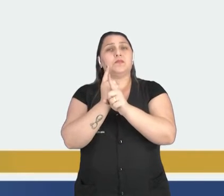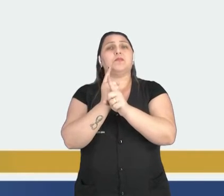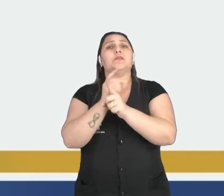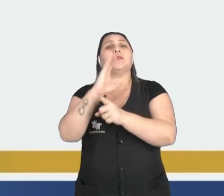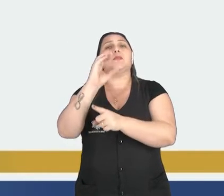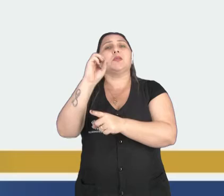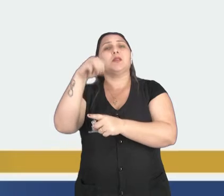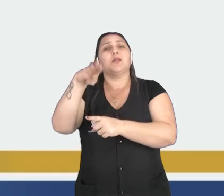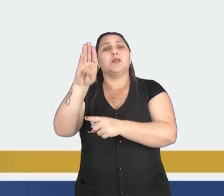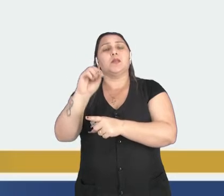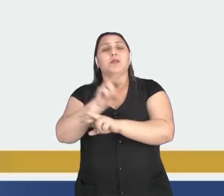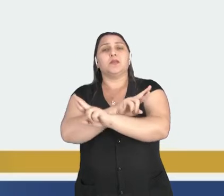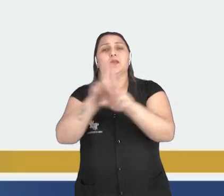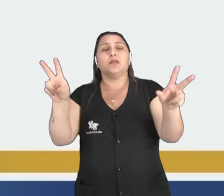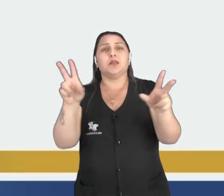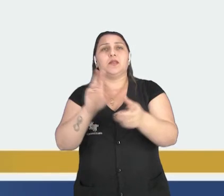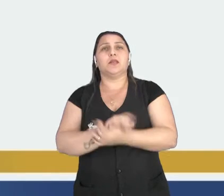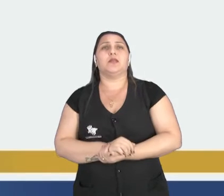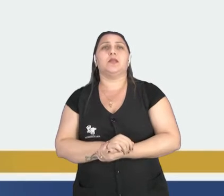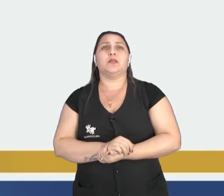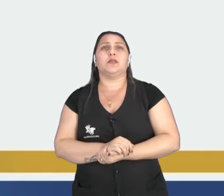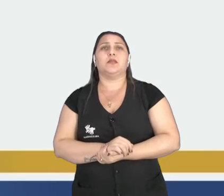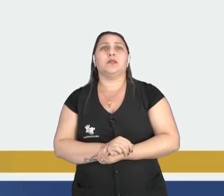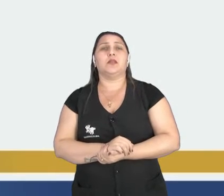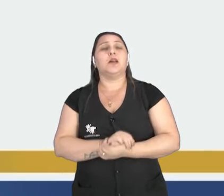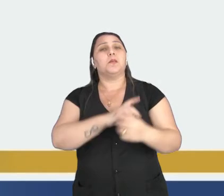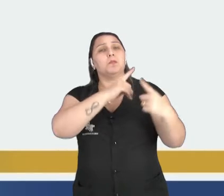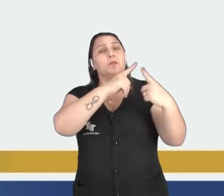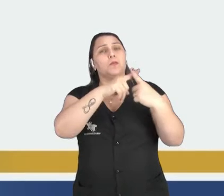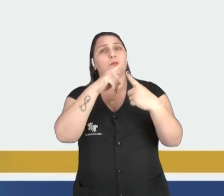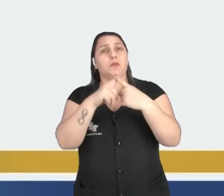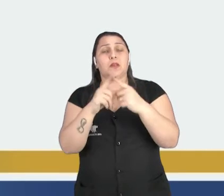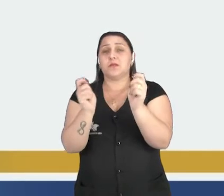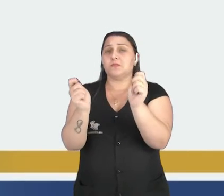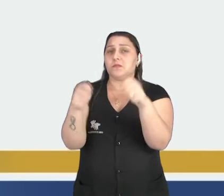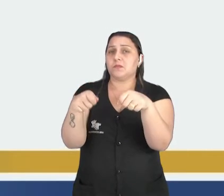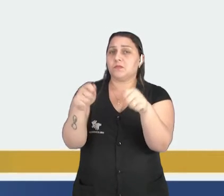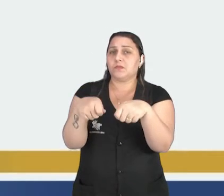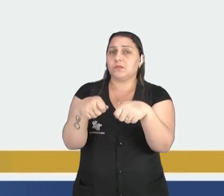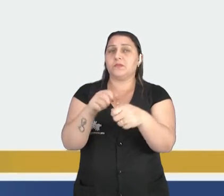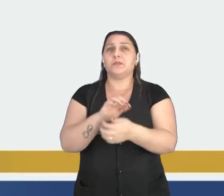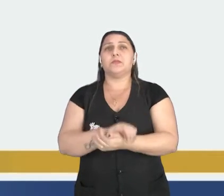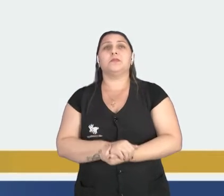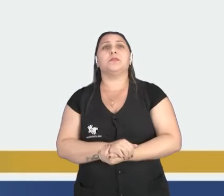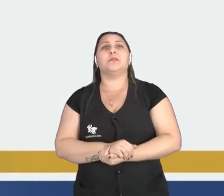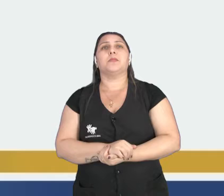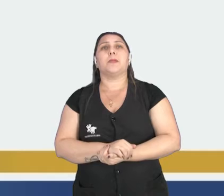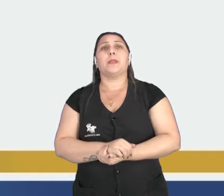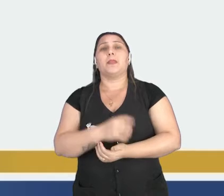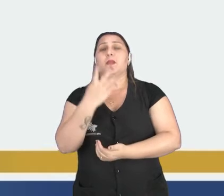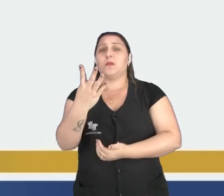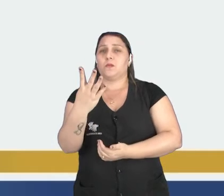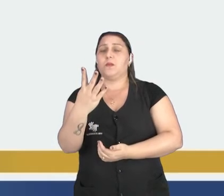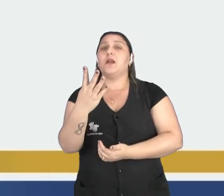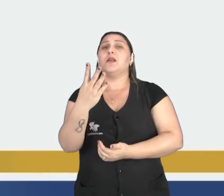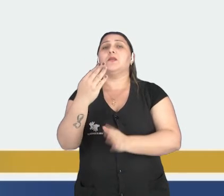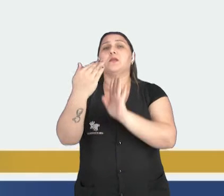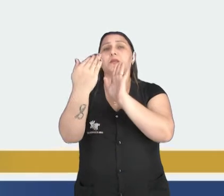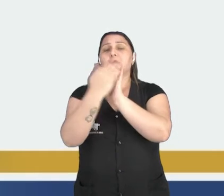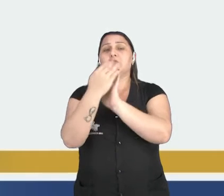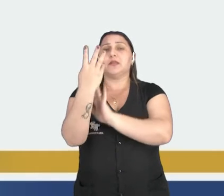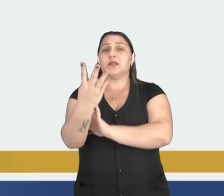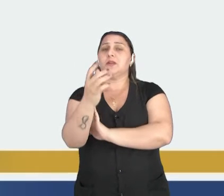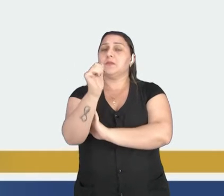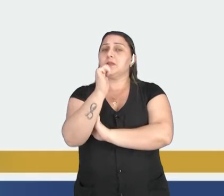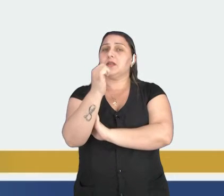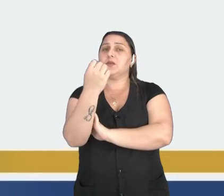diferentes. Então, você apenas faz o quê? Multiplica as possibilidades. São 4 tipos de sanduíche, 3 tipos